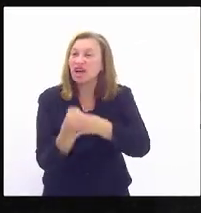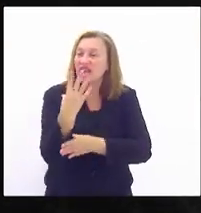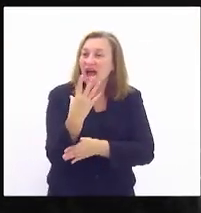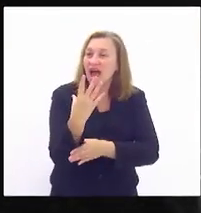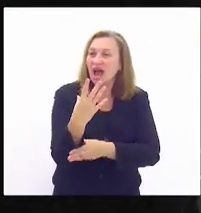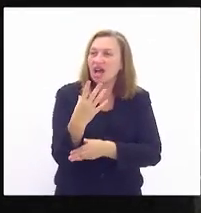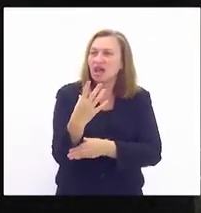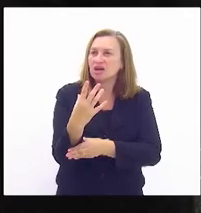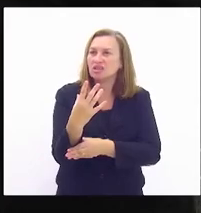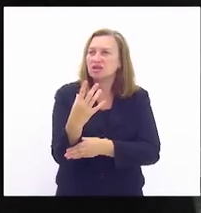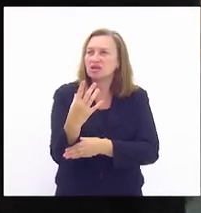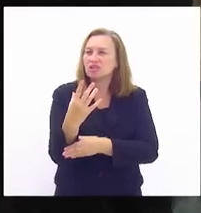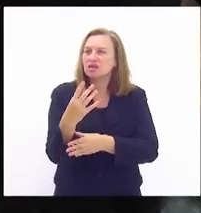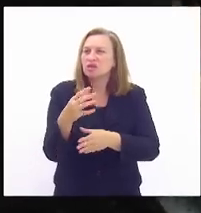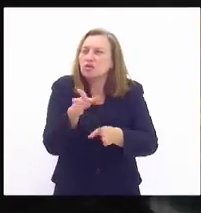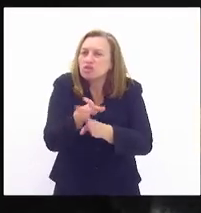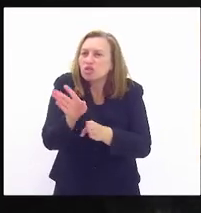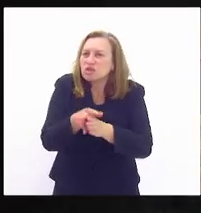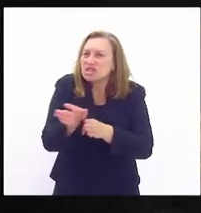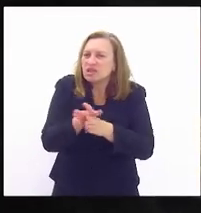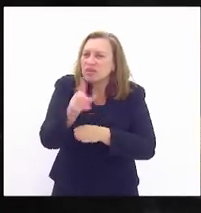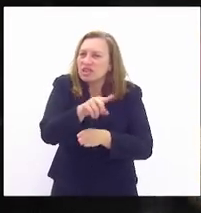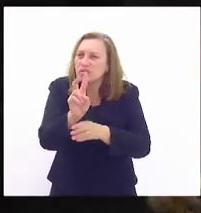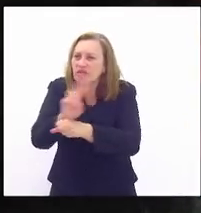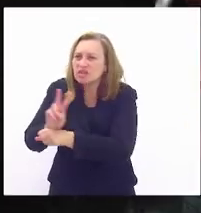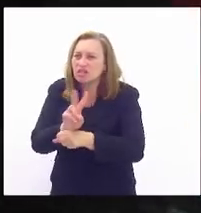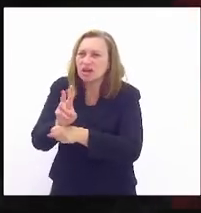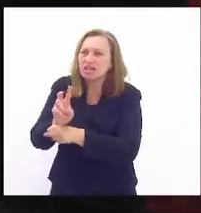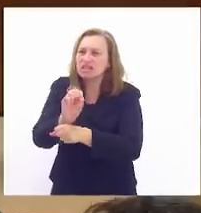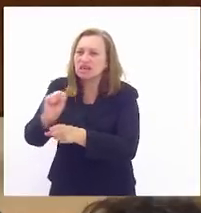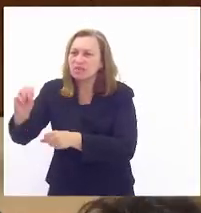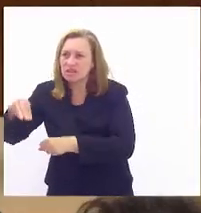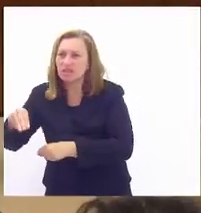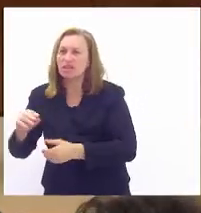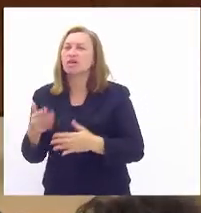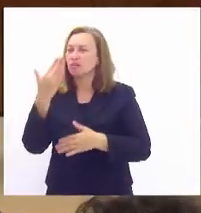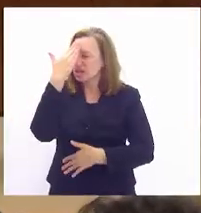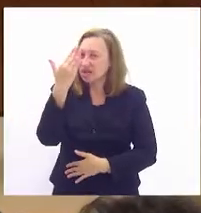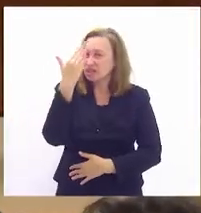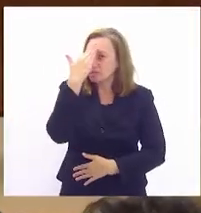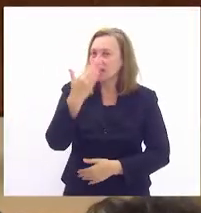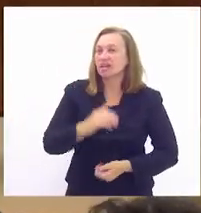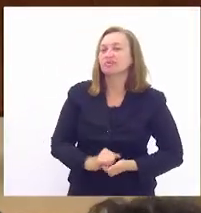com essas organizações aqui para poder acompanhar e fiscalizar a CSN. Obrigado.